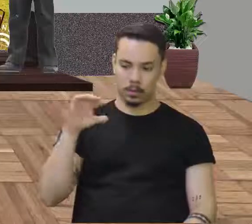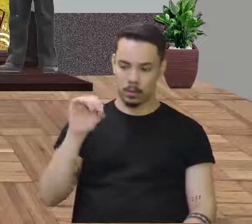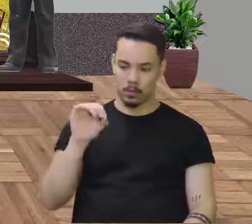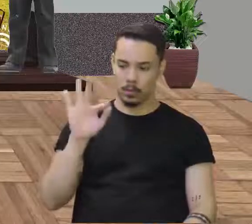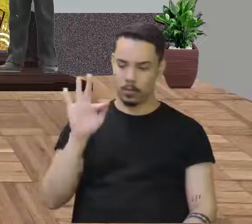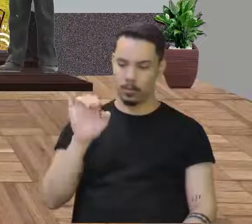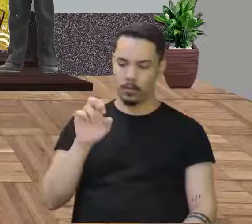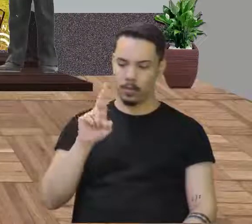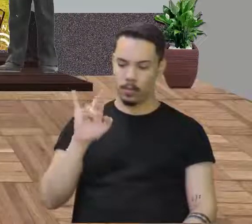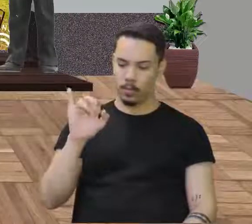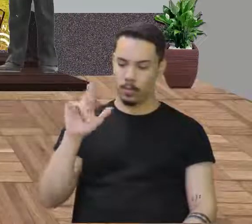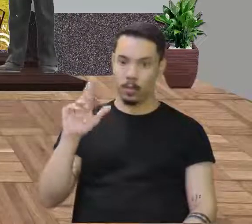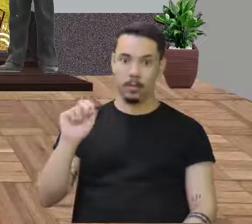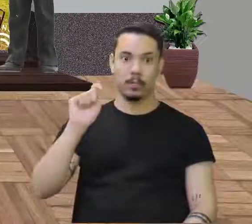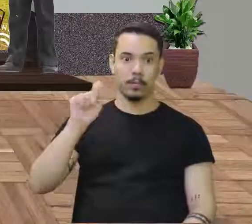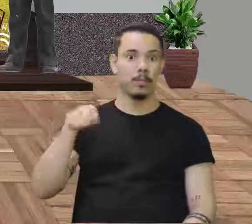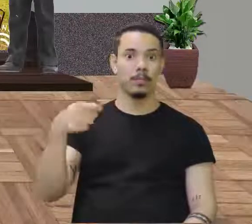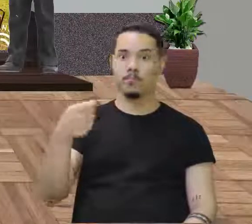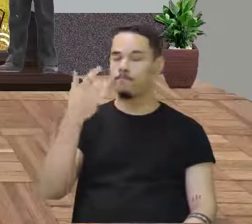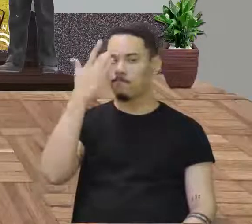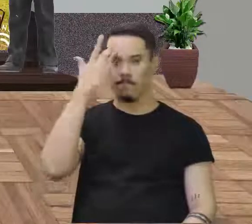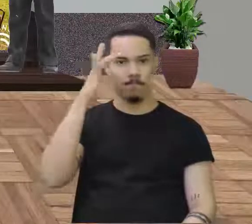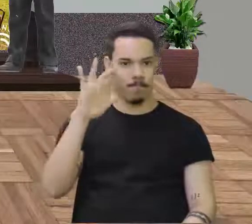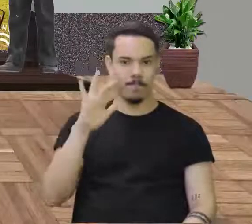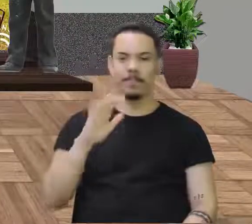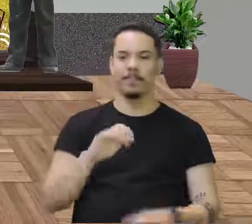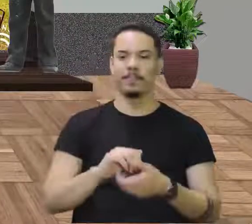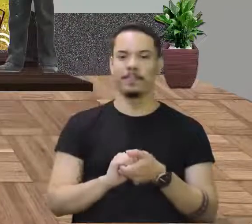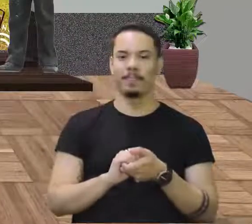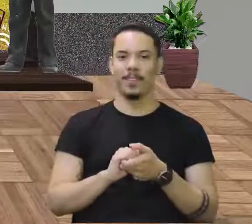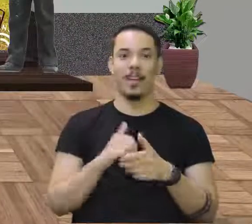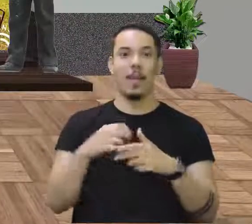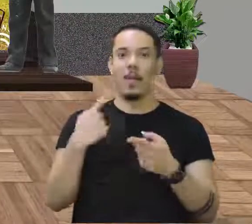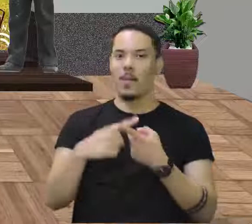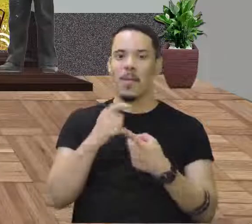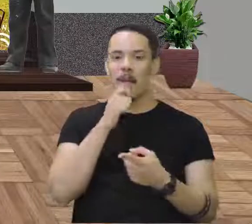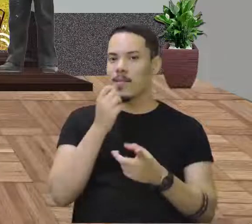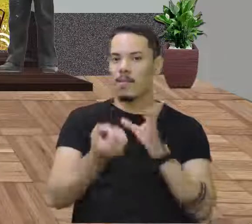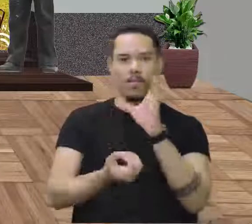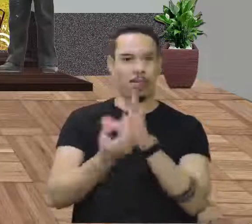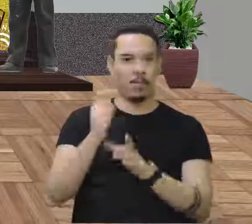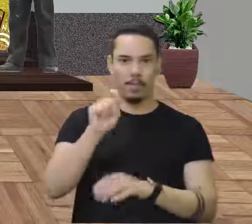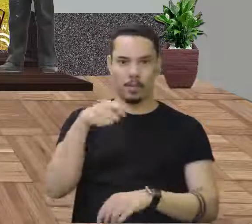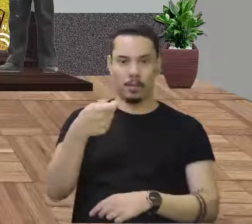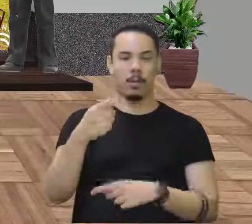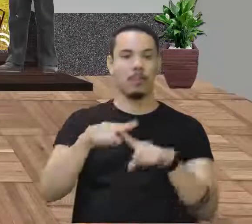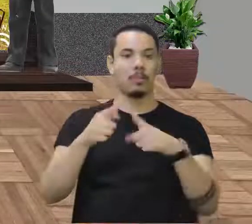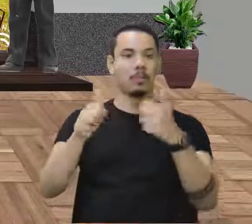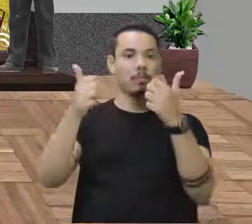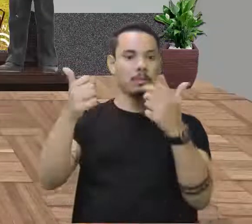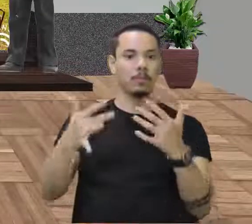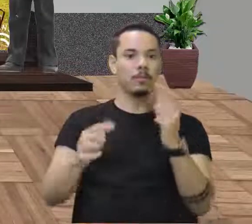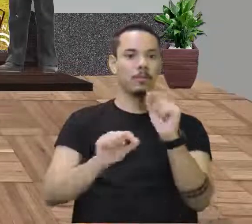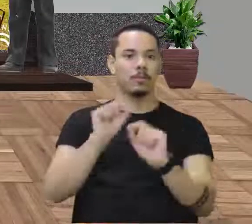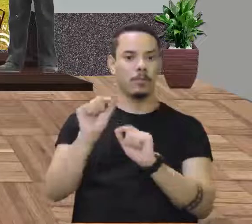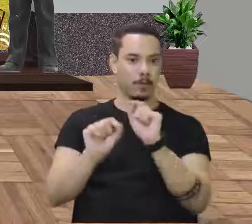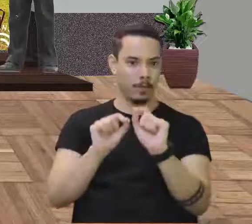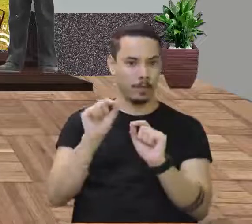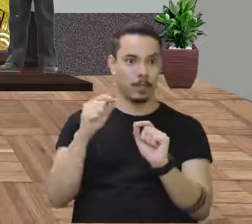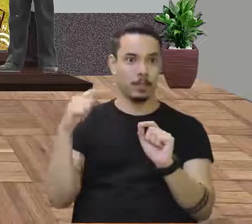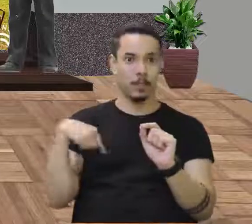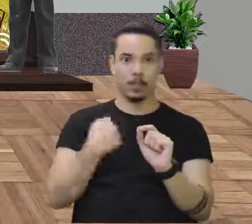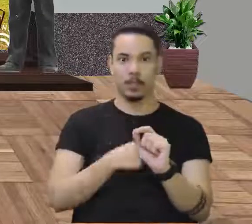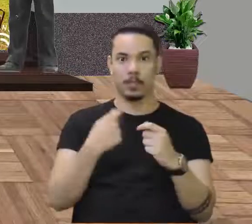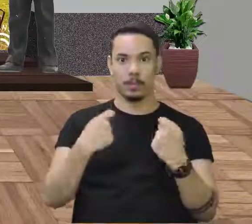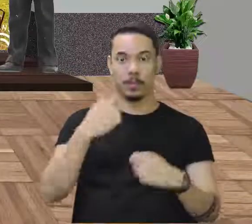estudar Aloysio Ferreira, ela passa por um contexto muito relevante dentro do Estado. Nós precisamos entender a